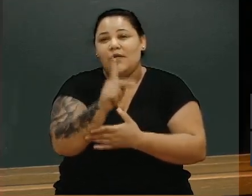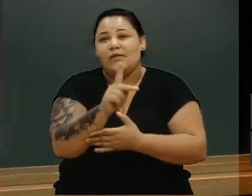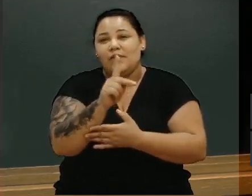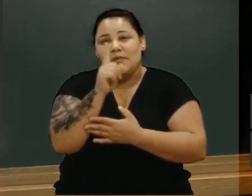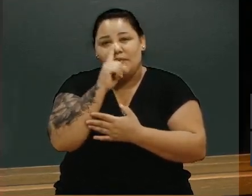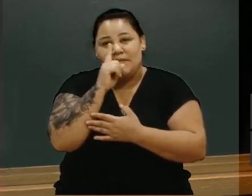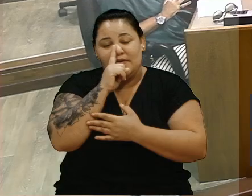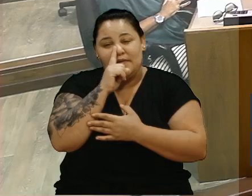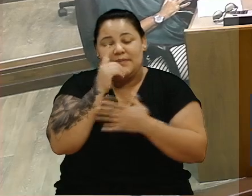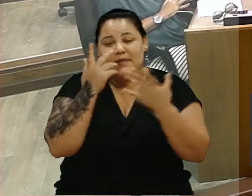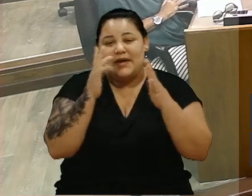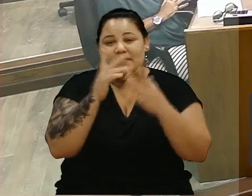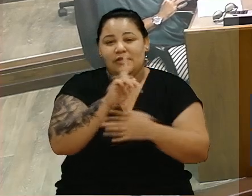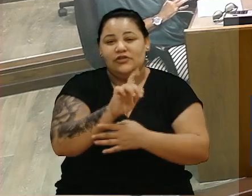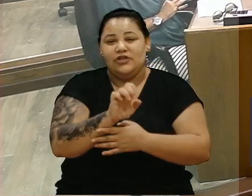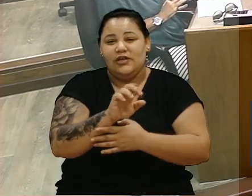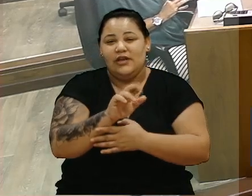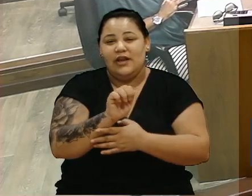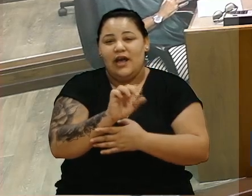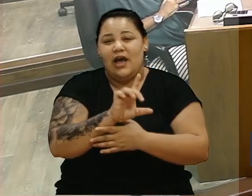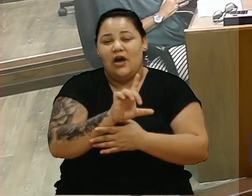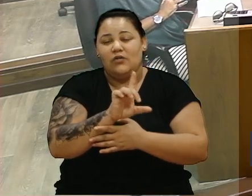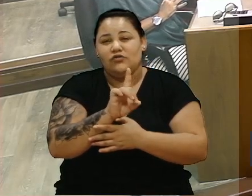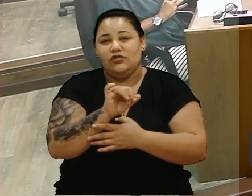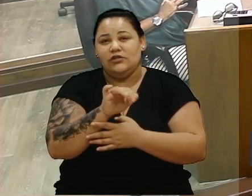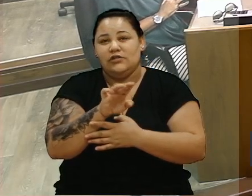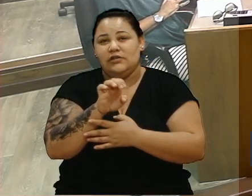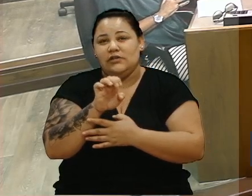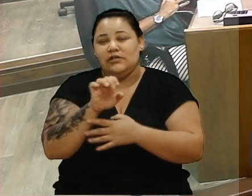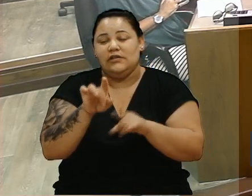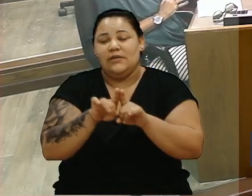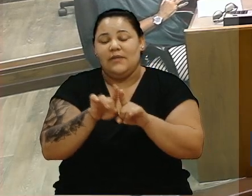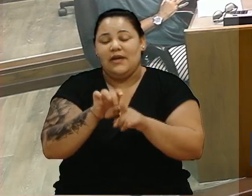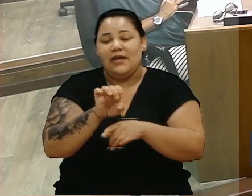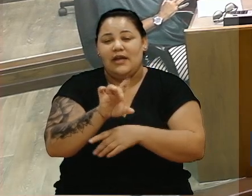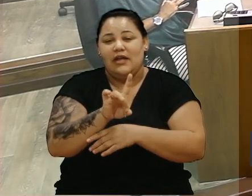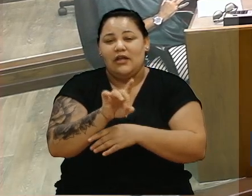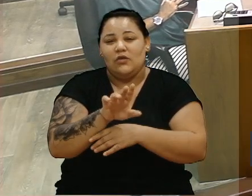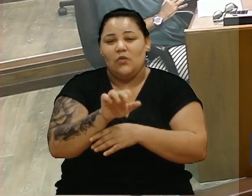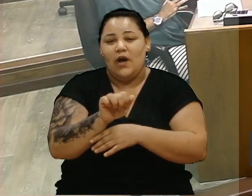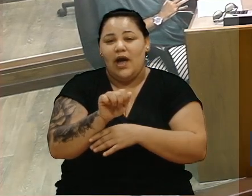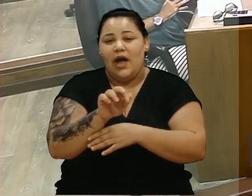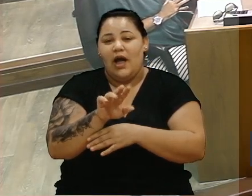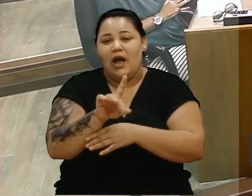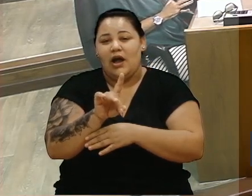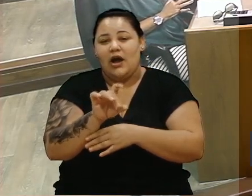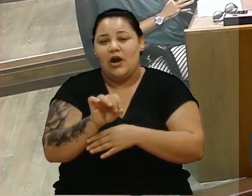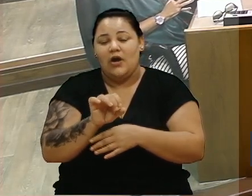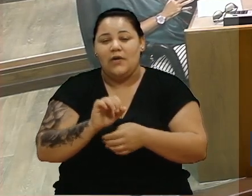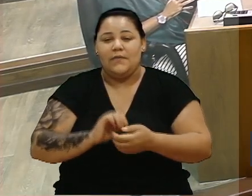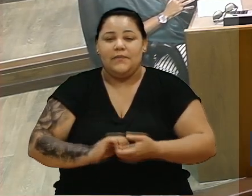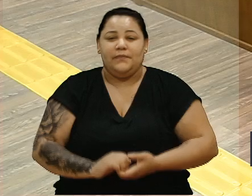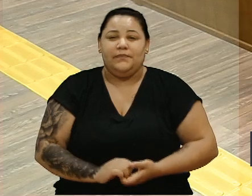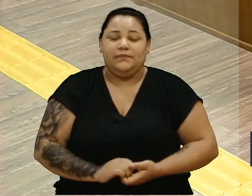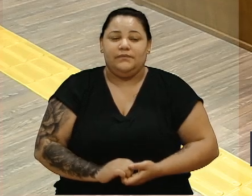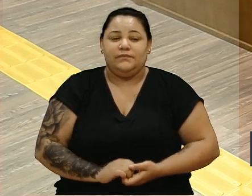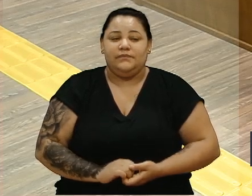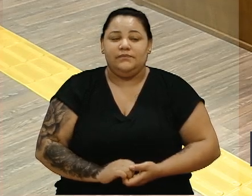parabéns, Eduardo. Obrigada, vereador Cláudio Libardi. Com a palavra, vereador Bortola.